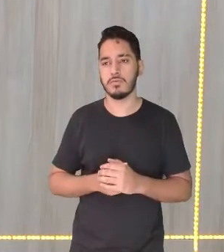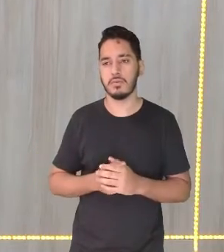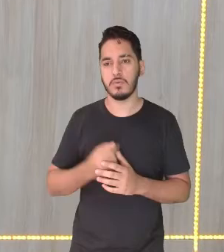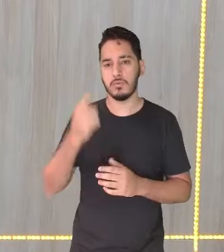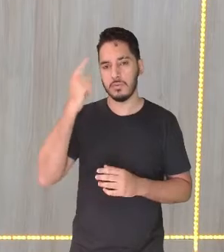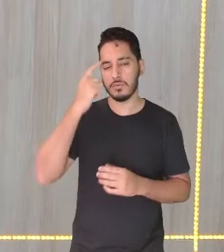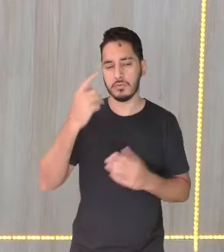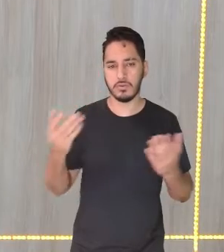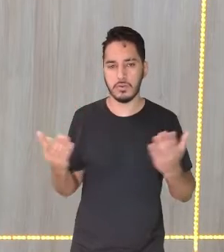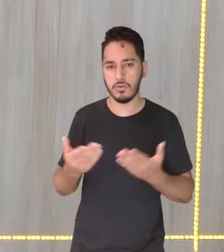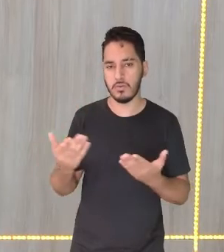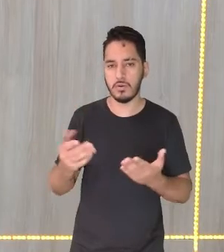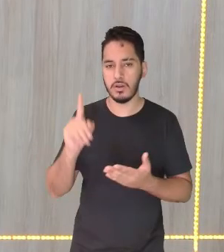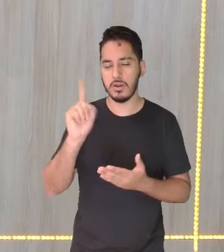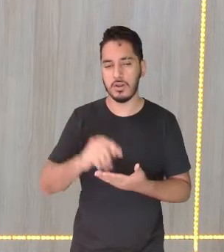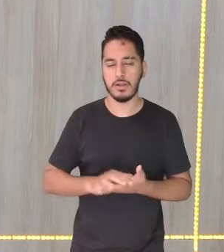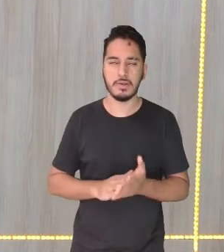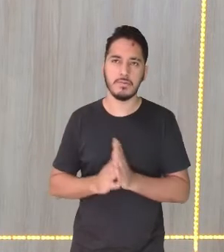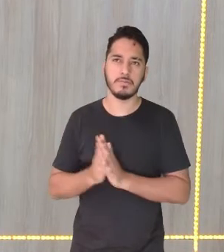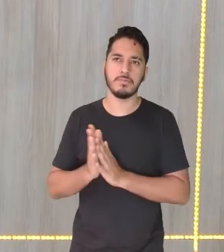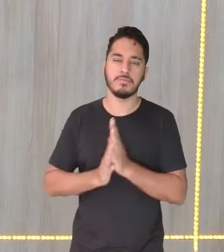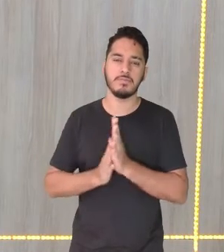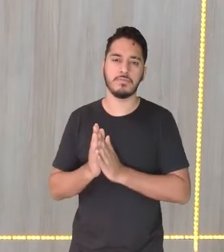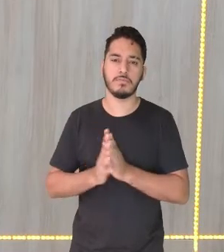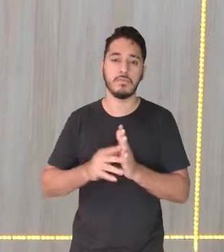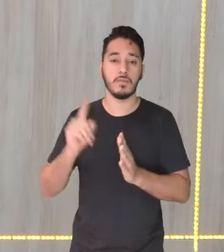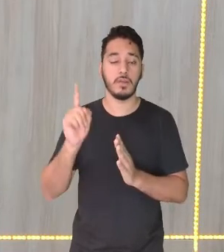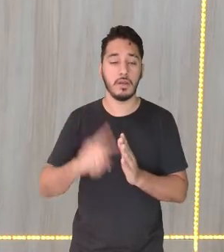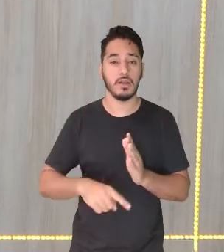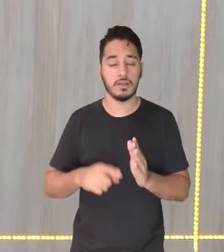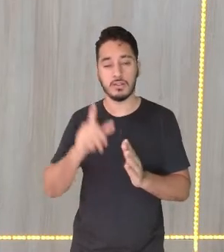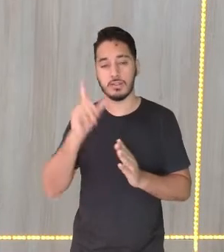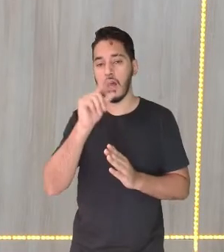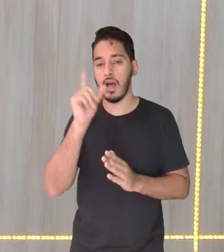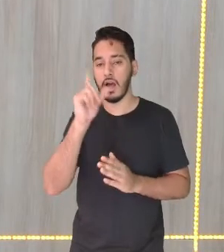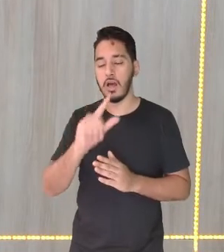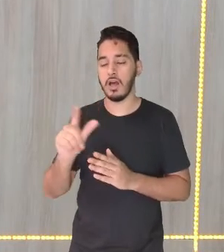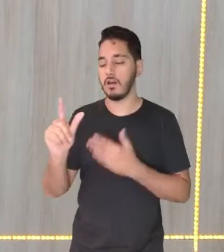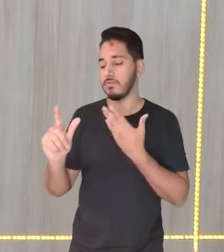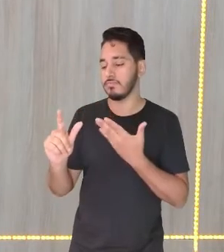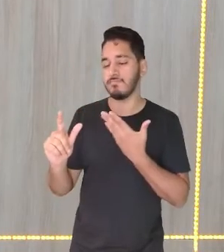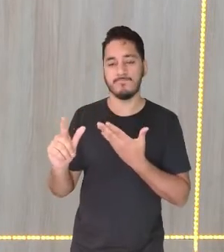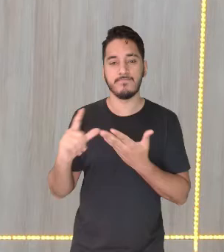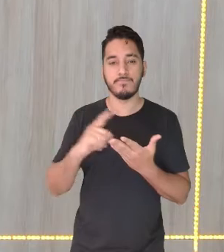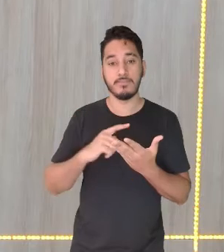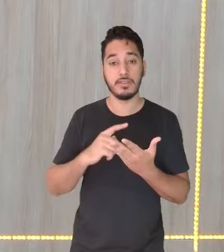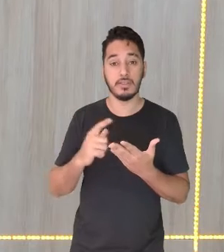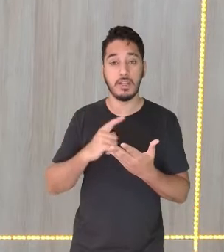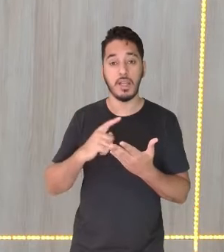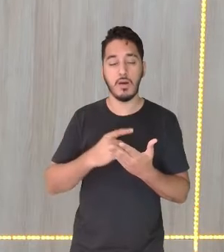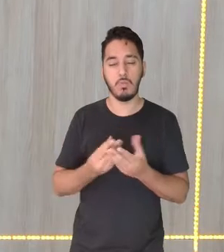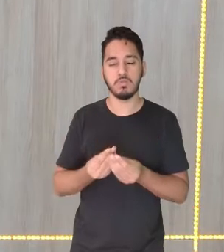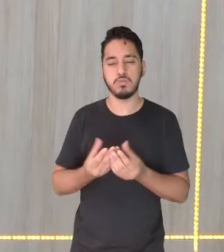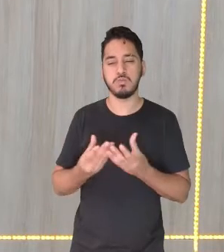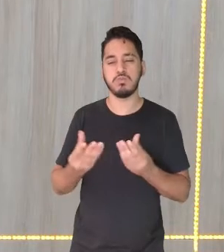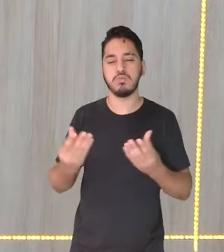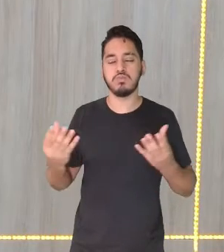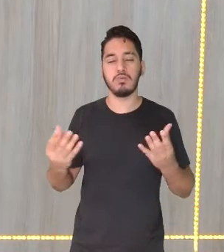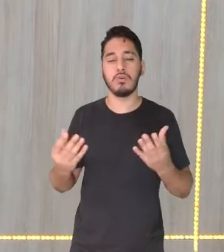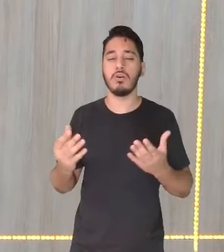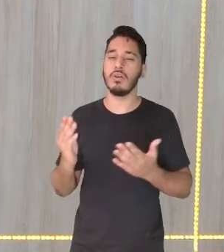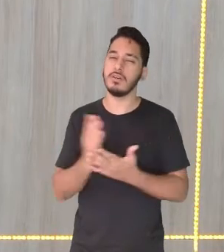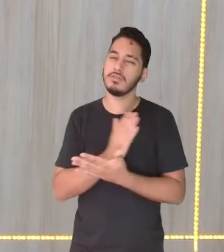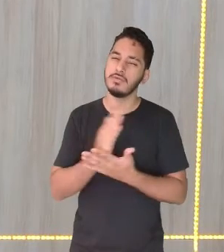reflexão que fica é a seguinte, né? Esse bem tão importante, né, que a gente tem tanta abundância, ele muitas vezes, né,